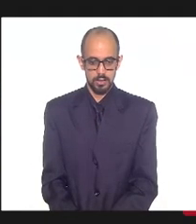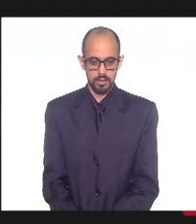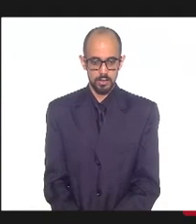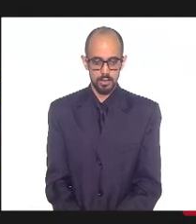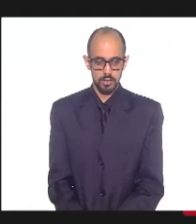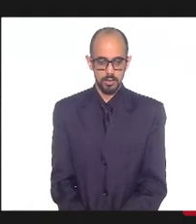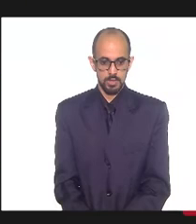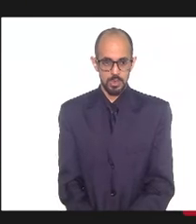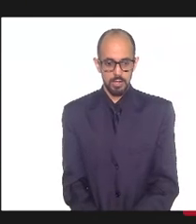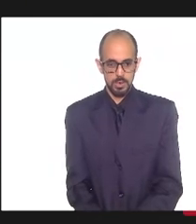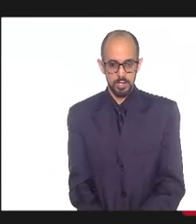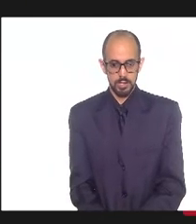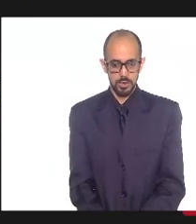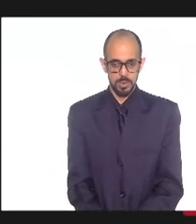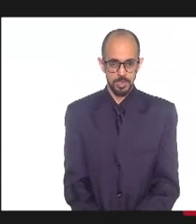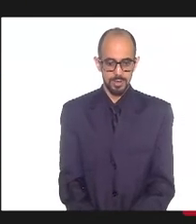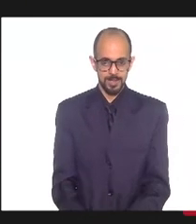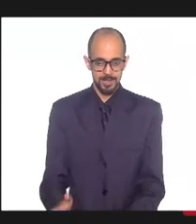Bom,